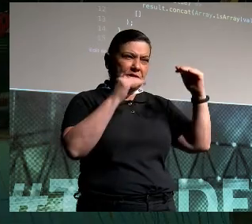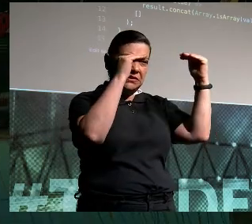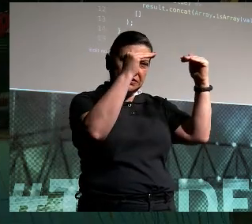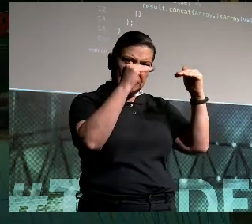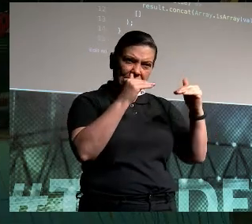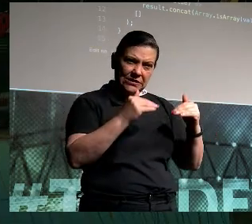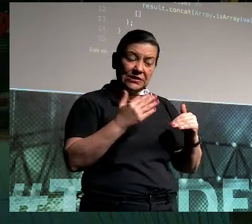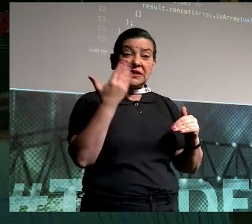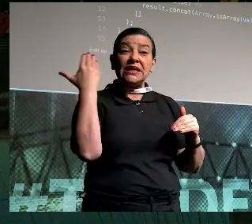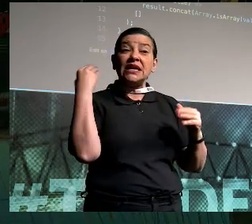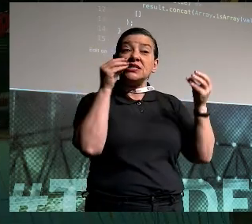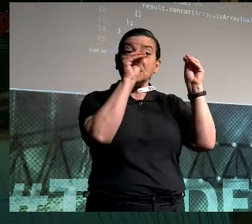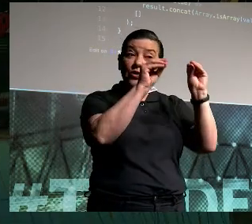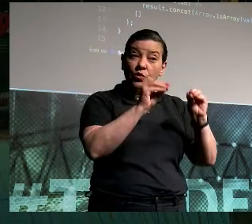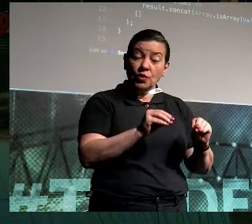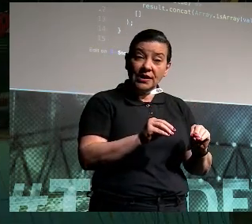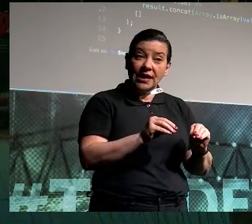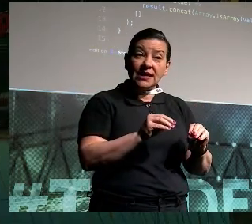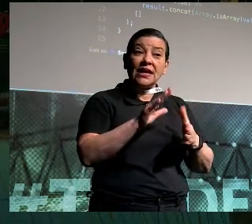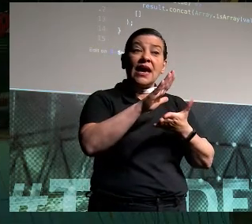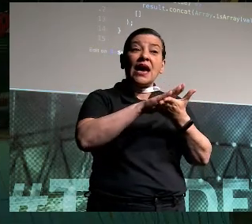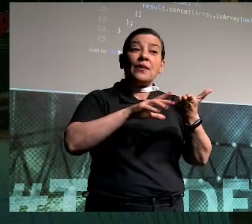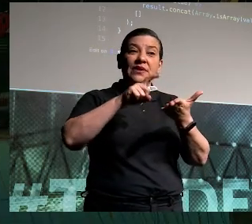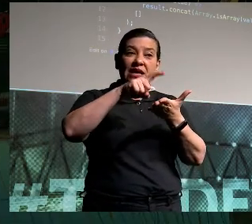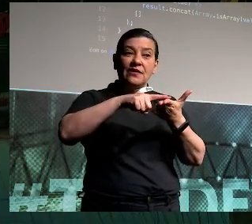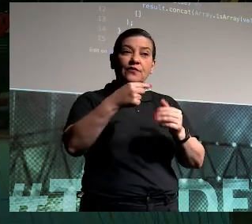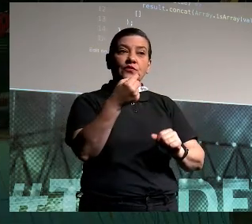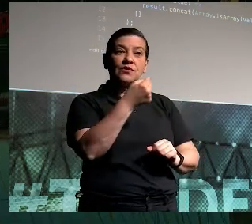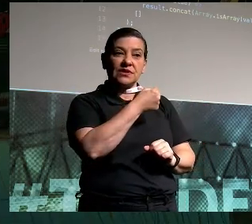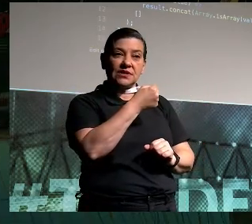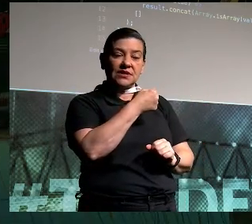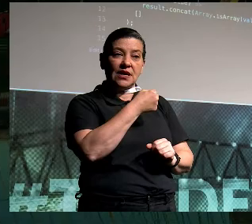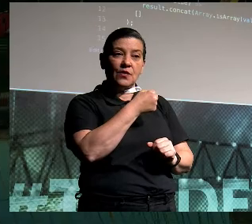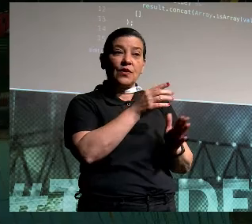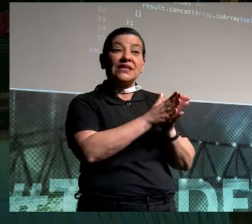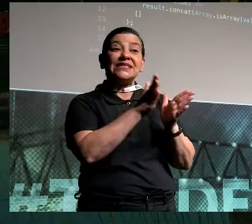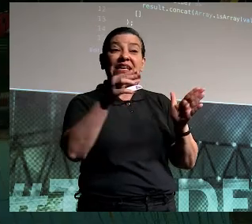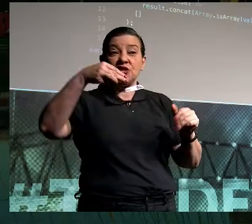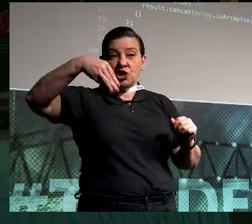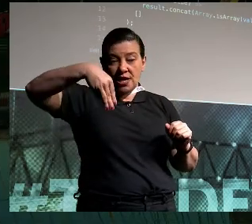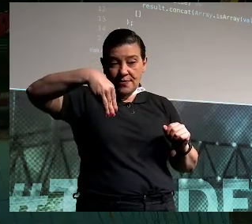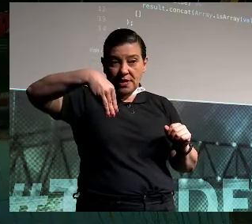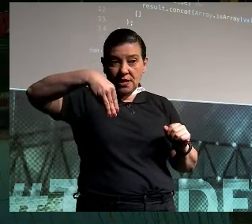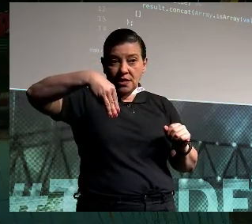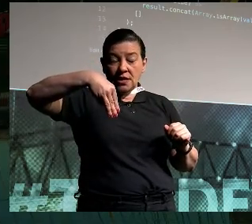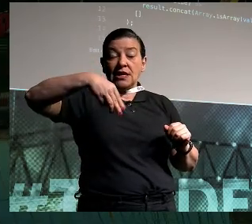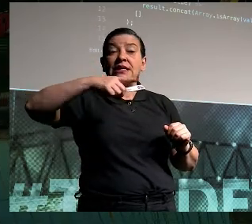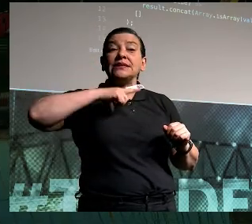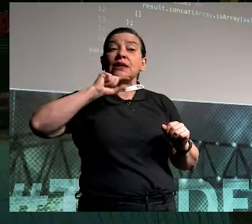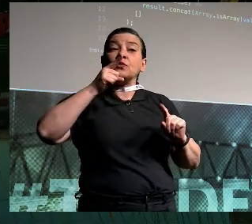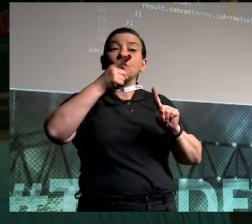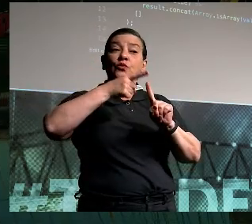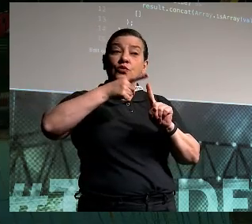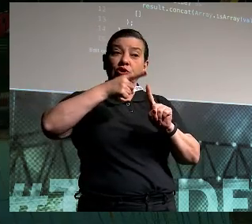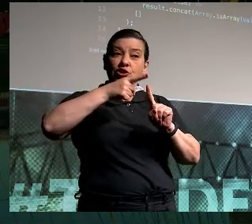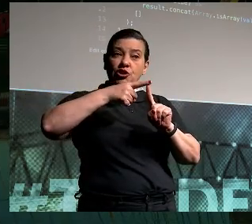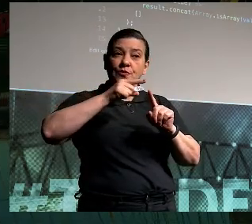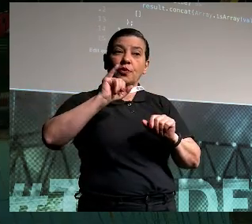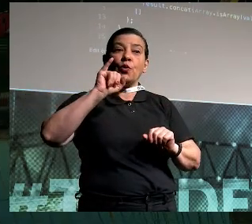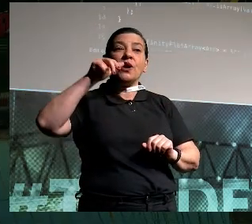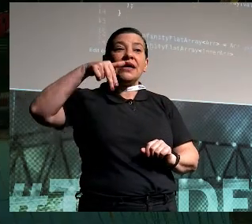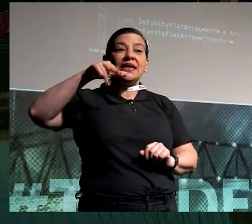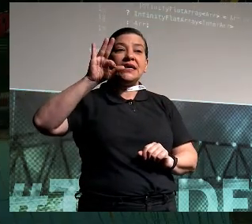que eu passei para ele. Essa minha função flatAll, ela estende um array de n, e daí ele tem um tipo que é o